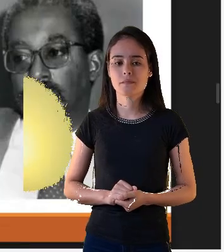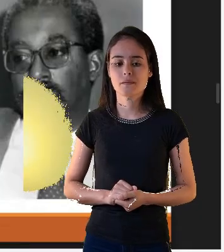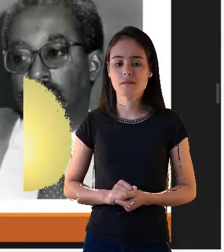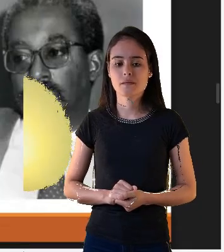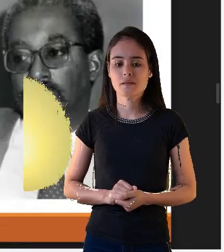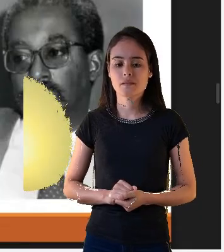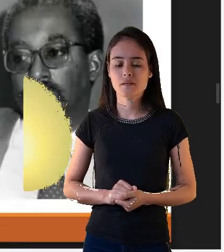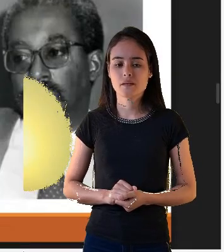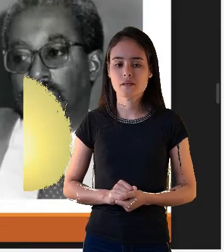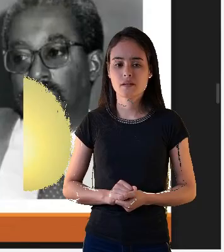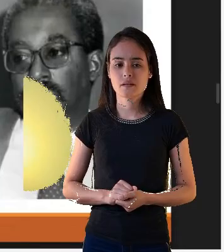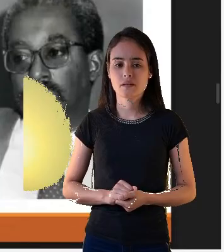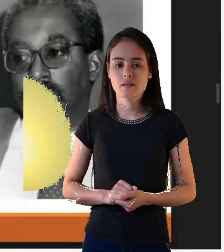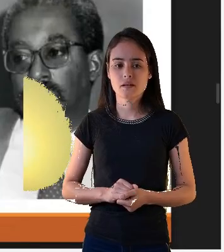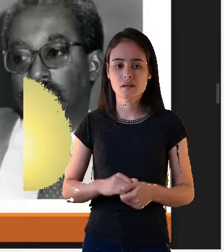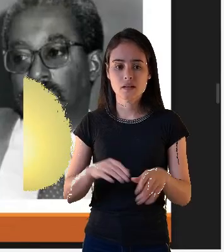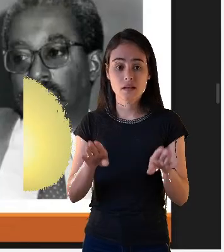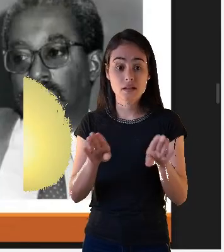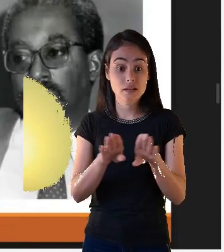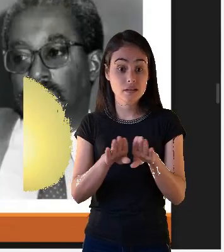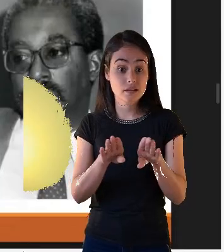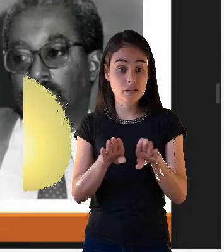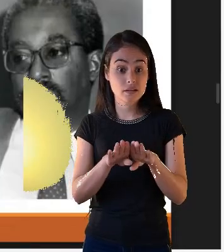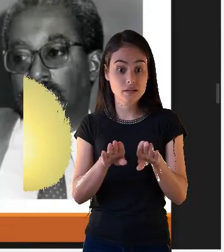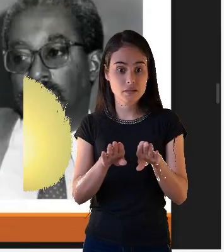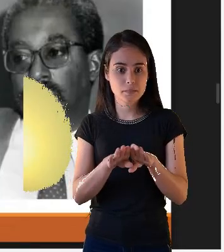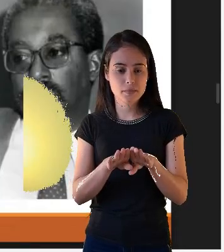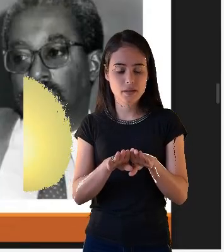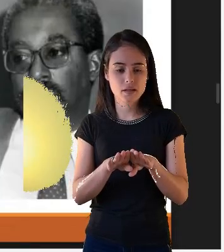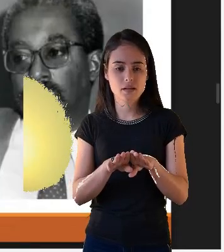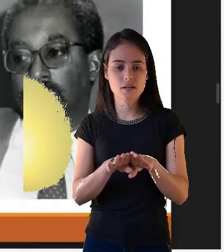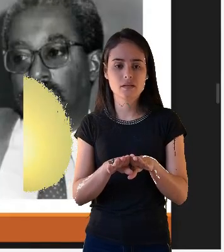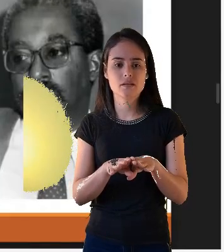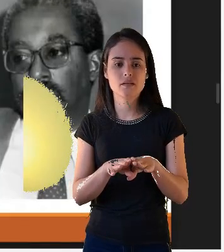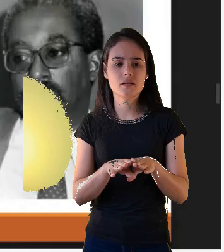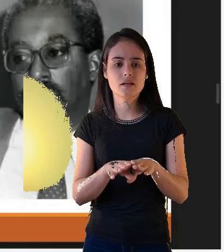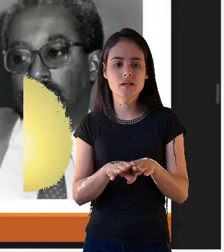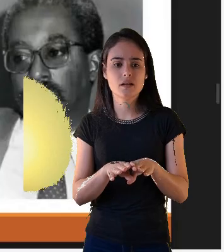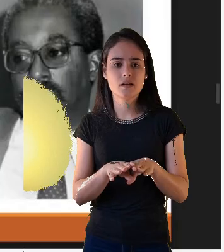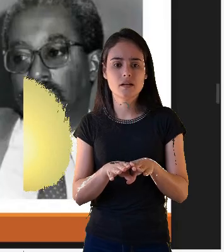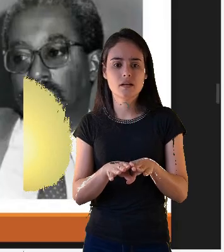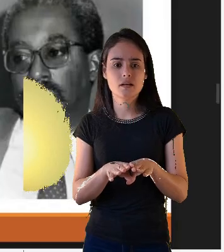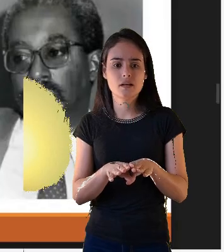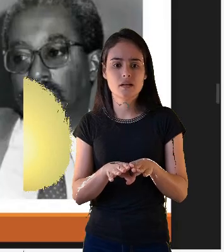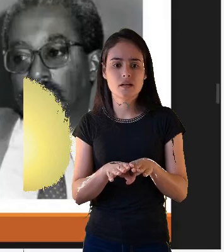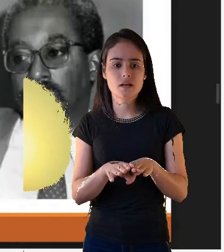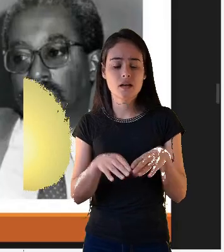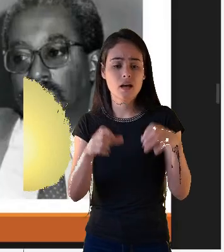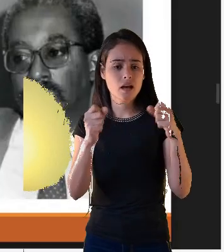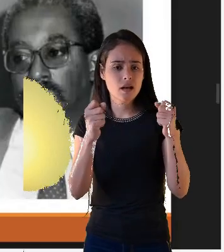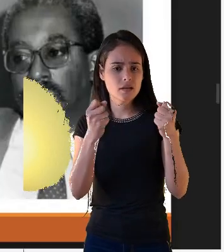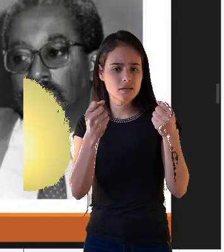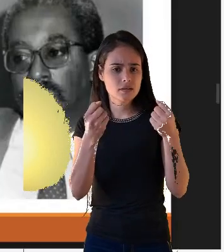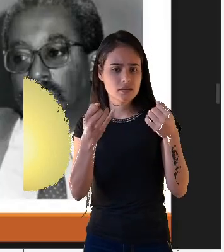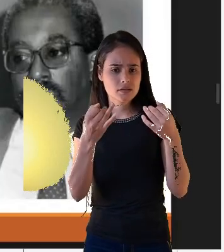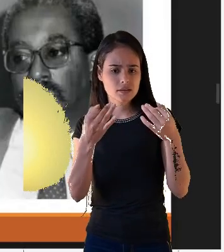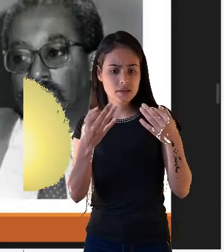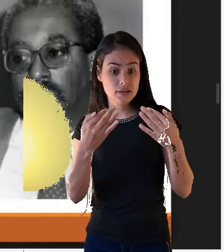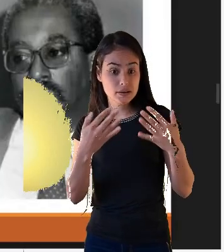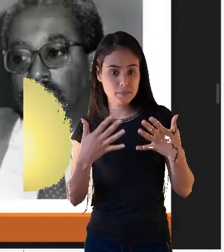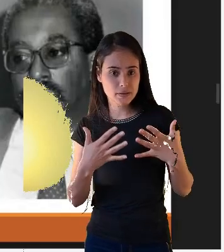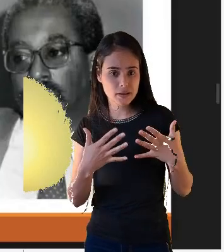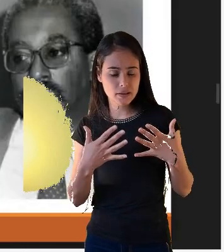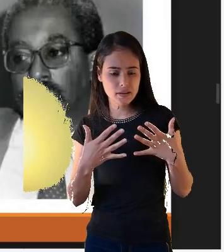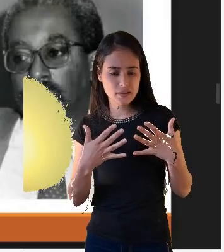sobre, não só sobre questão de cor, né, de raça e cor, mas